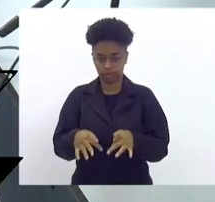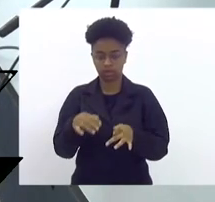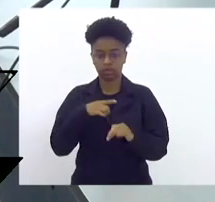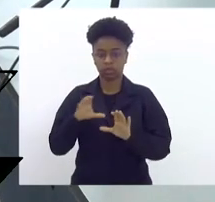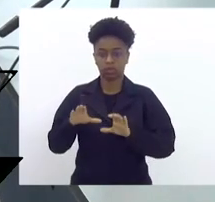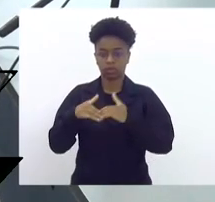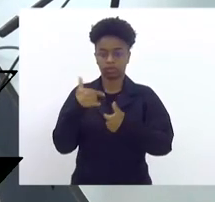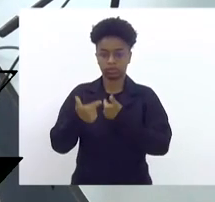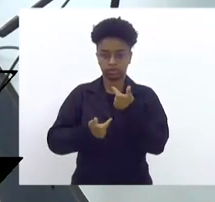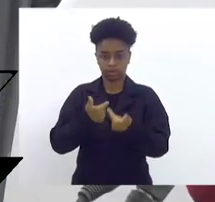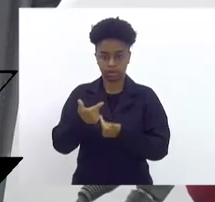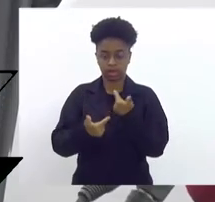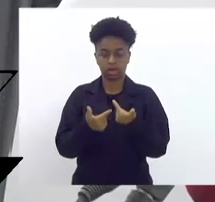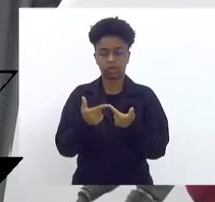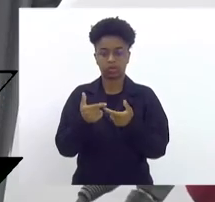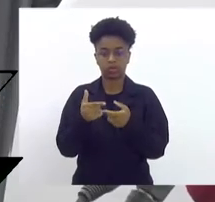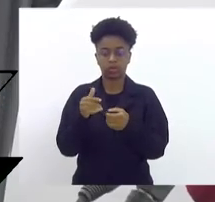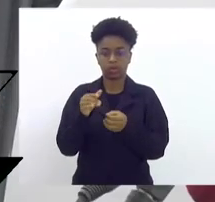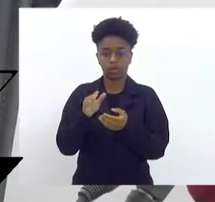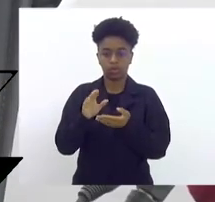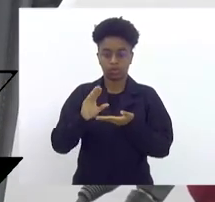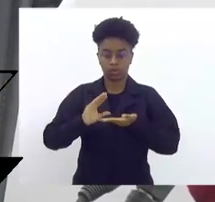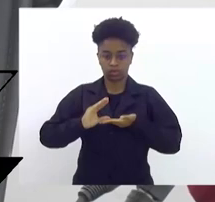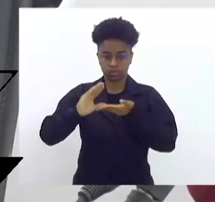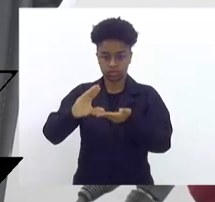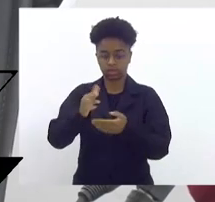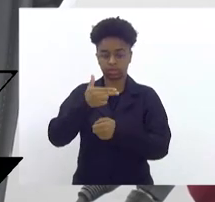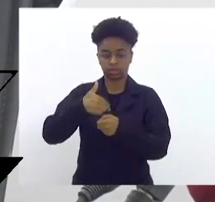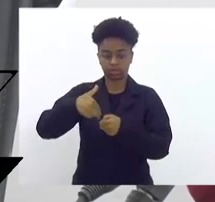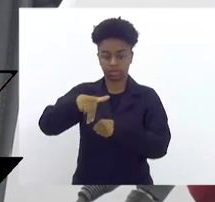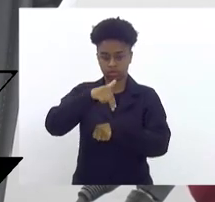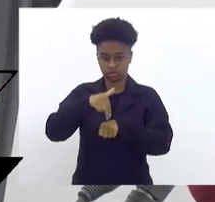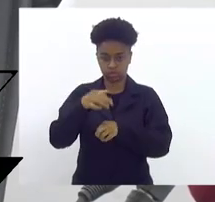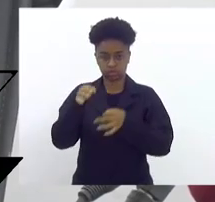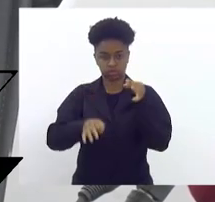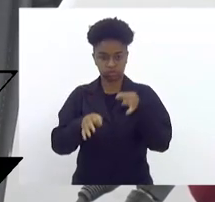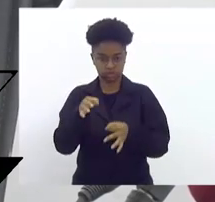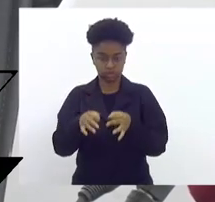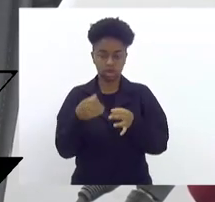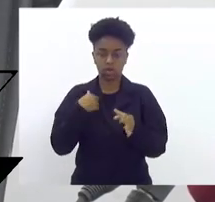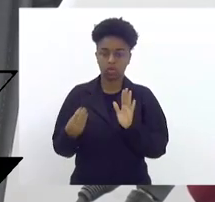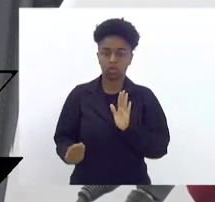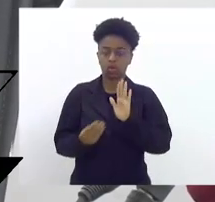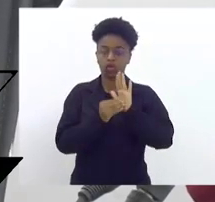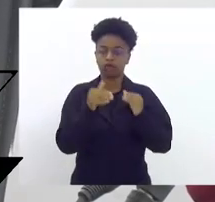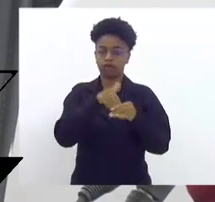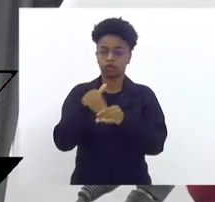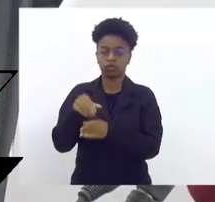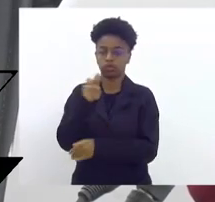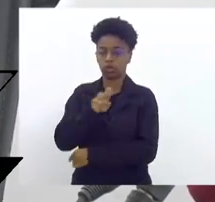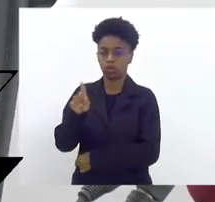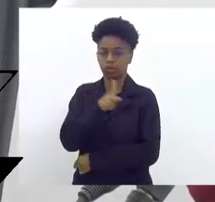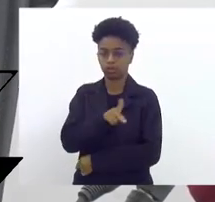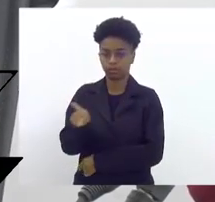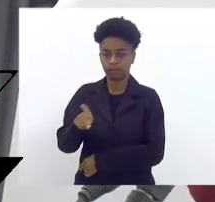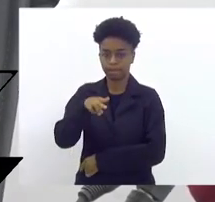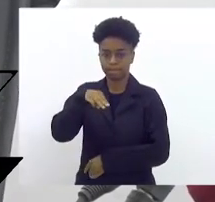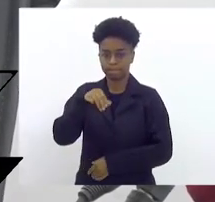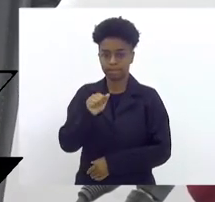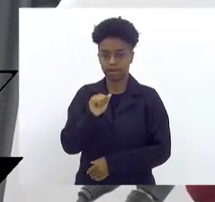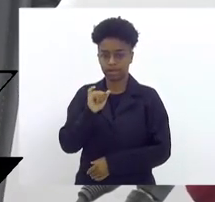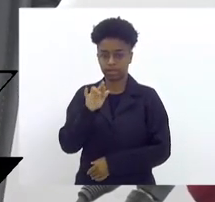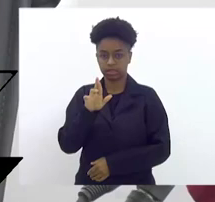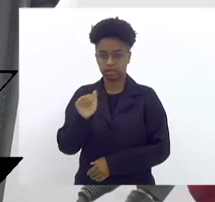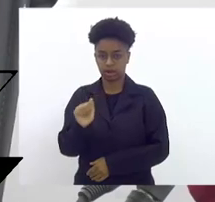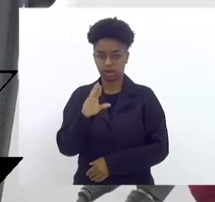Conselho Nacional de Justiça coloca em votação o nome da professora Nair Maíra Costa